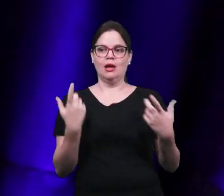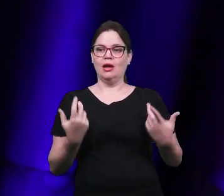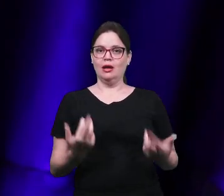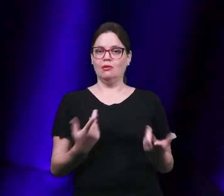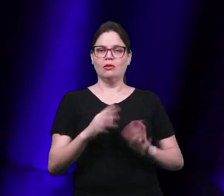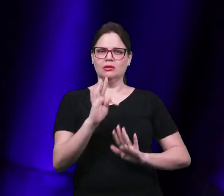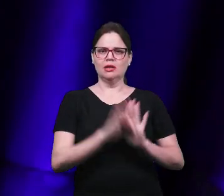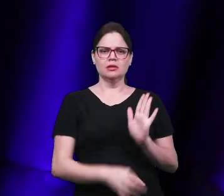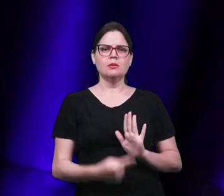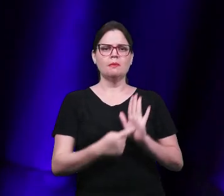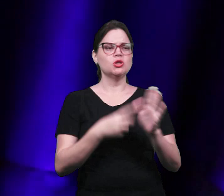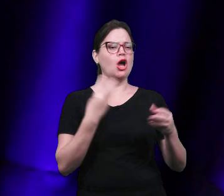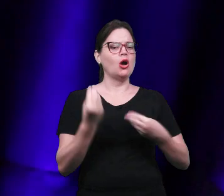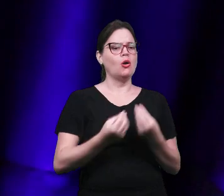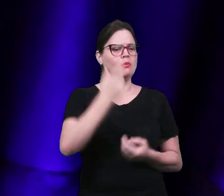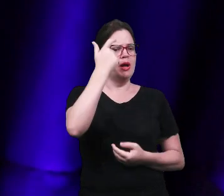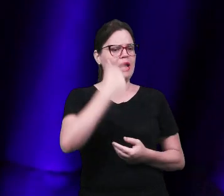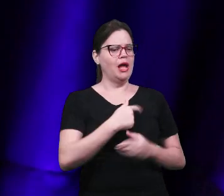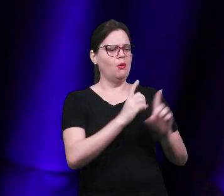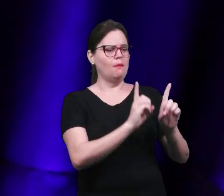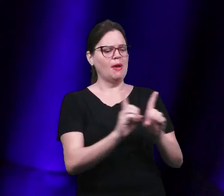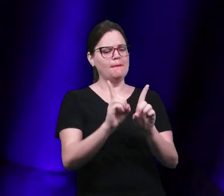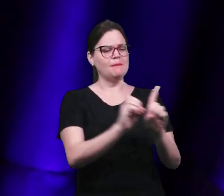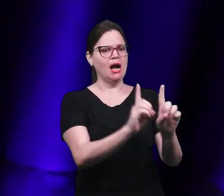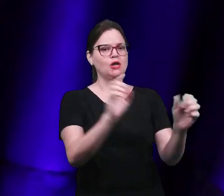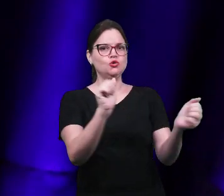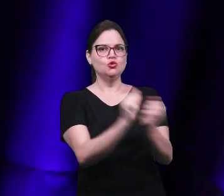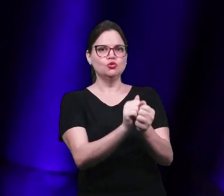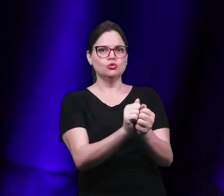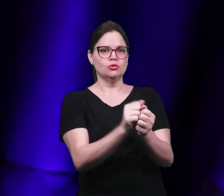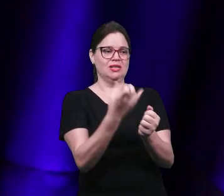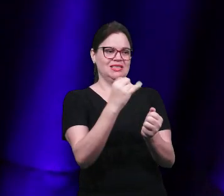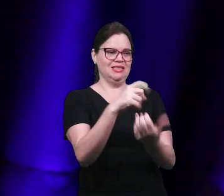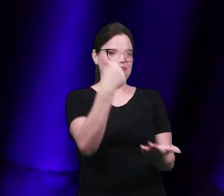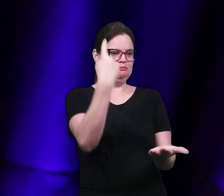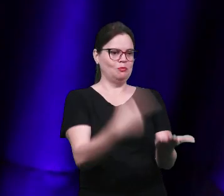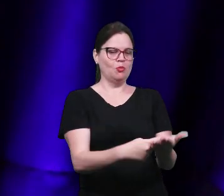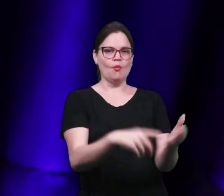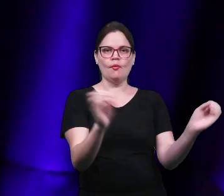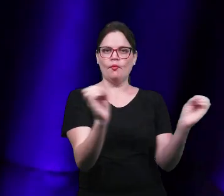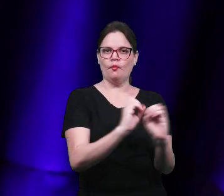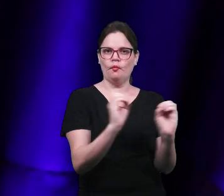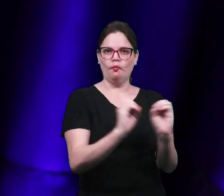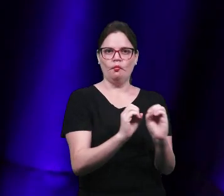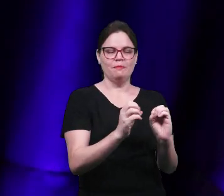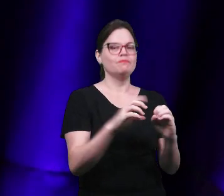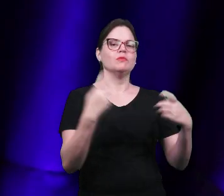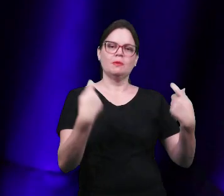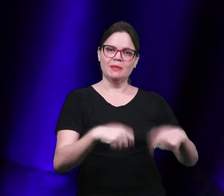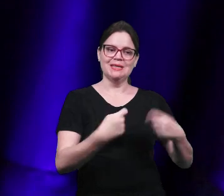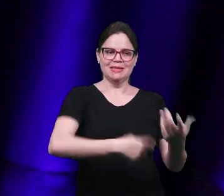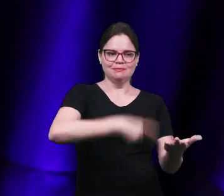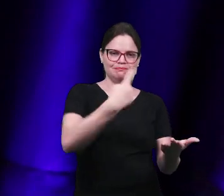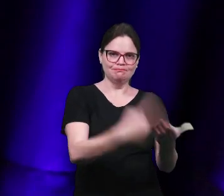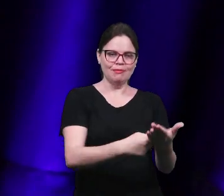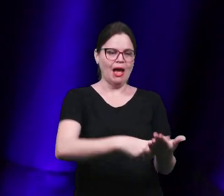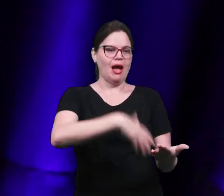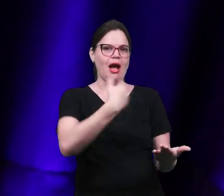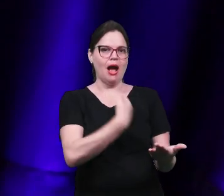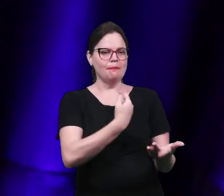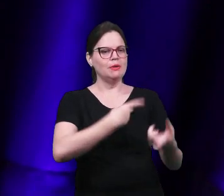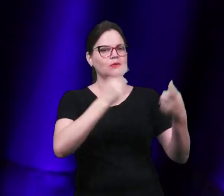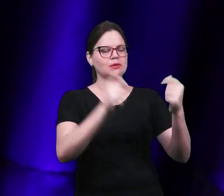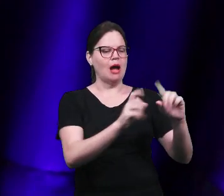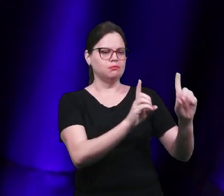Enoque, ele estava em acordo com Deus, no sentido de serem amigos, porque o